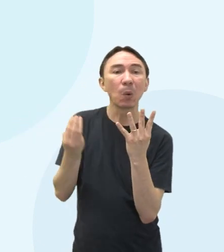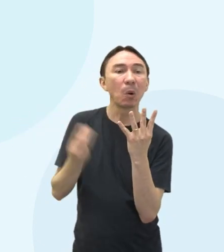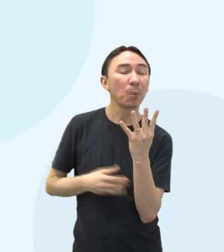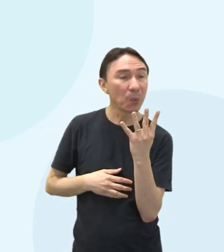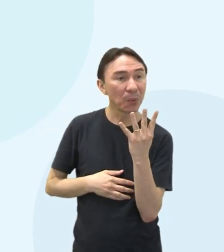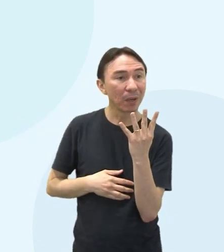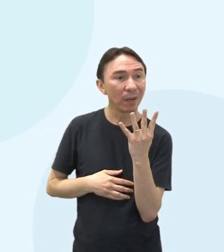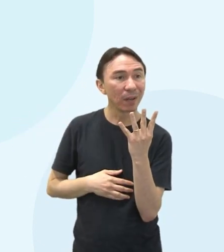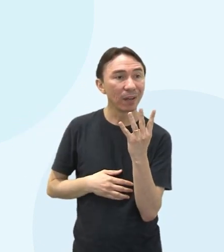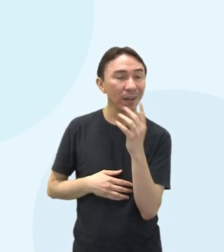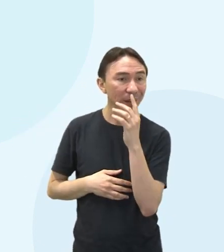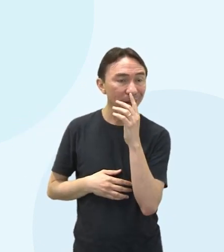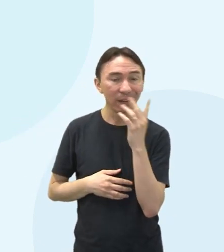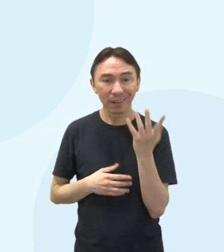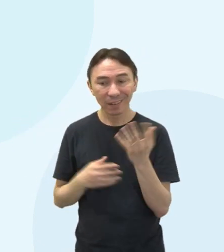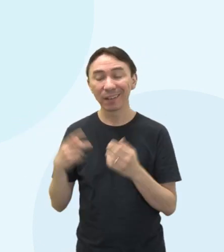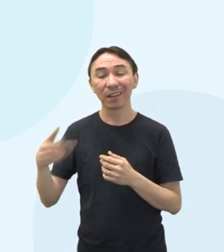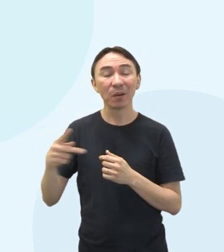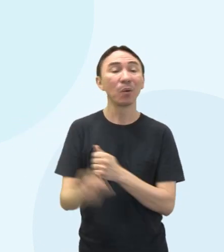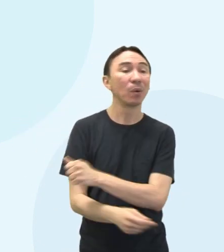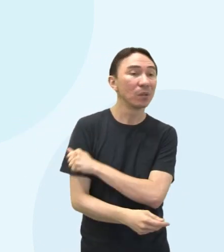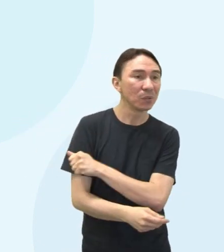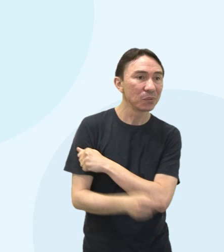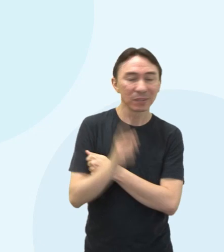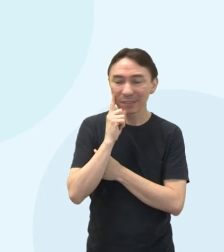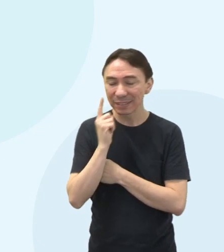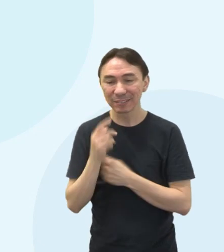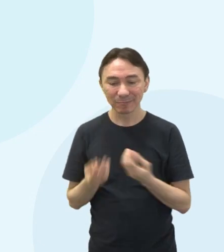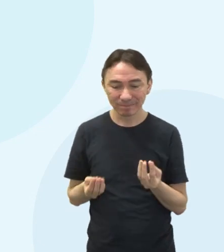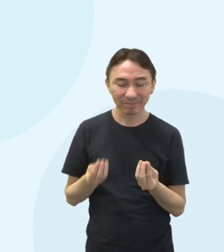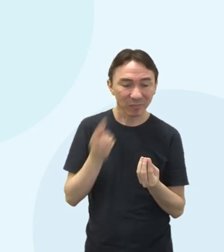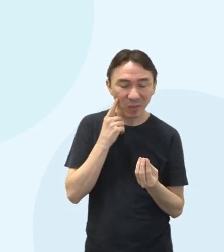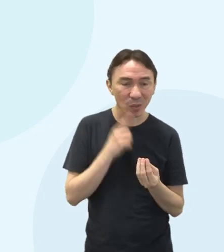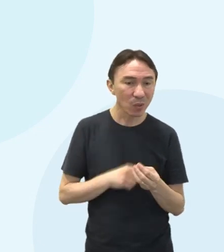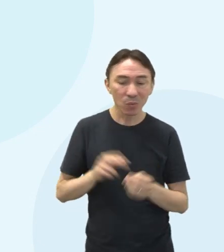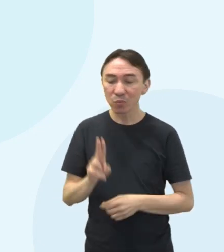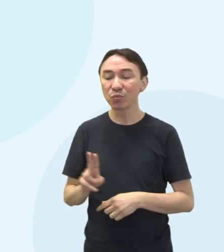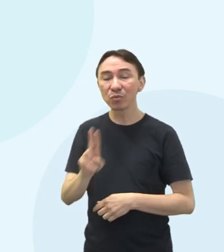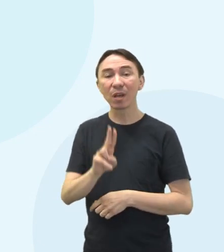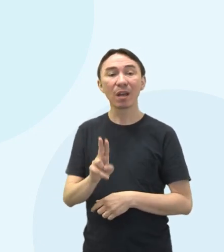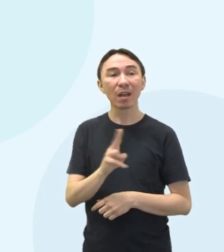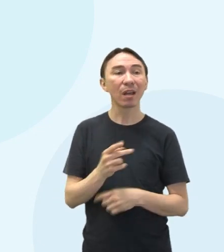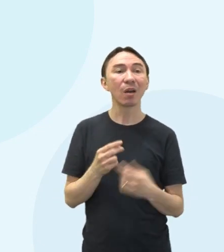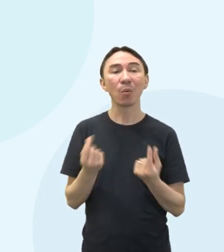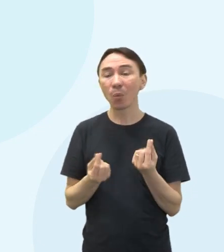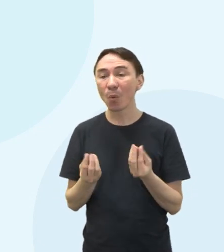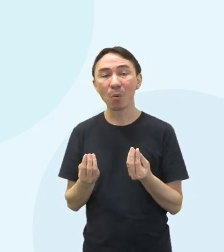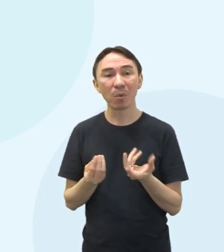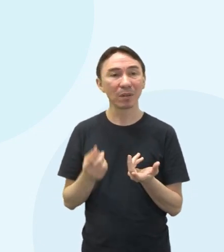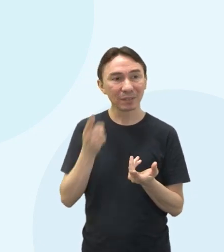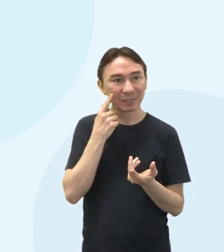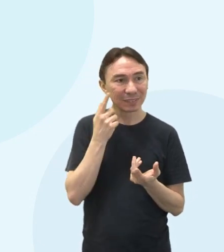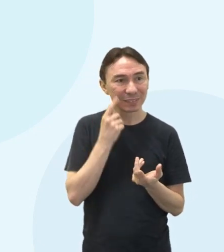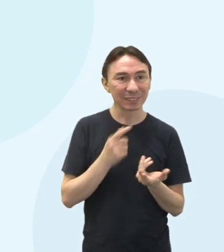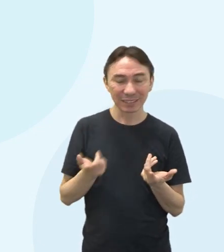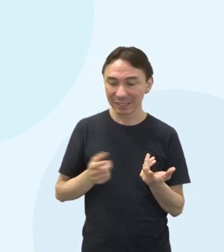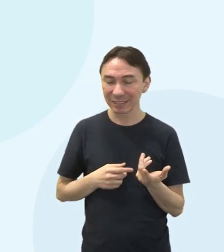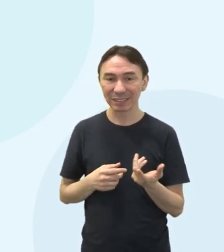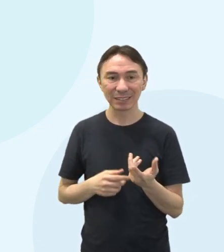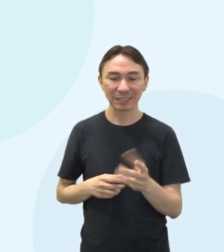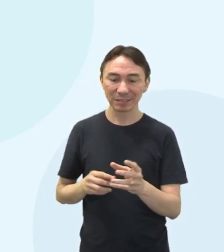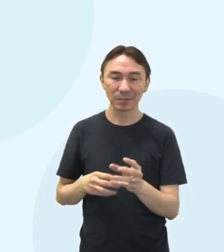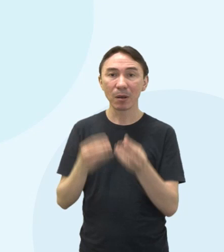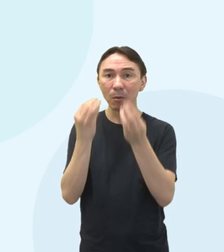a verificar que tipo de operação que utilizei para chegar nesses números para Preencher esses